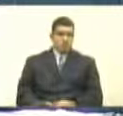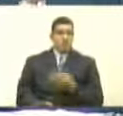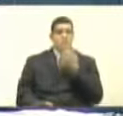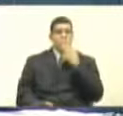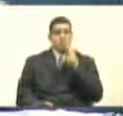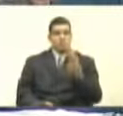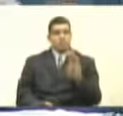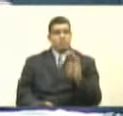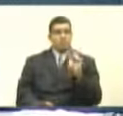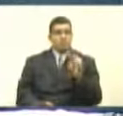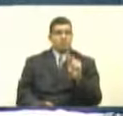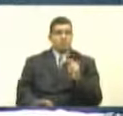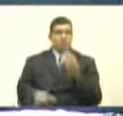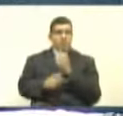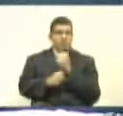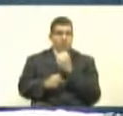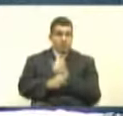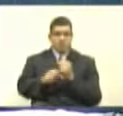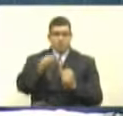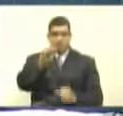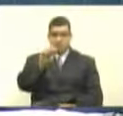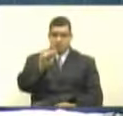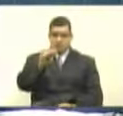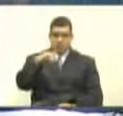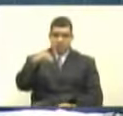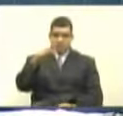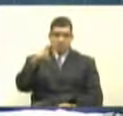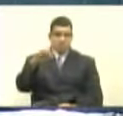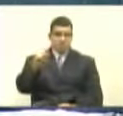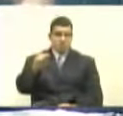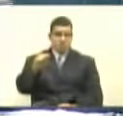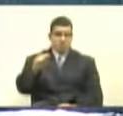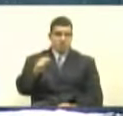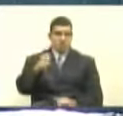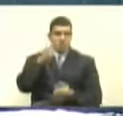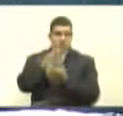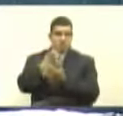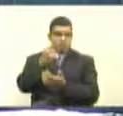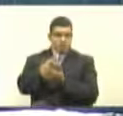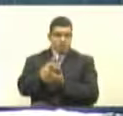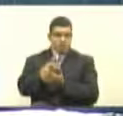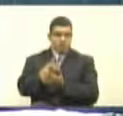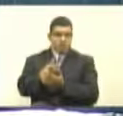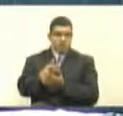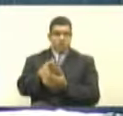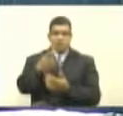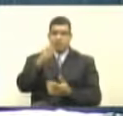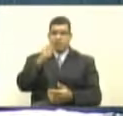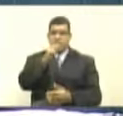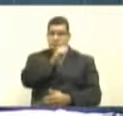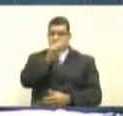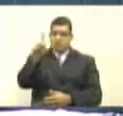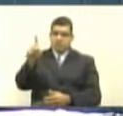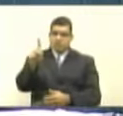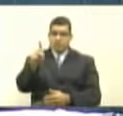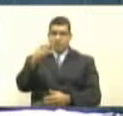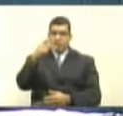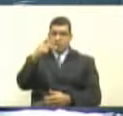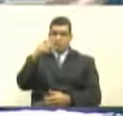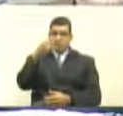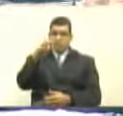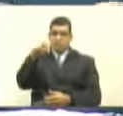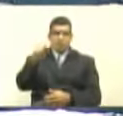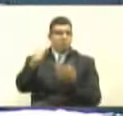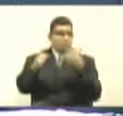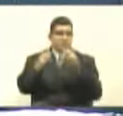compromete inclusive as contas da Amazonprev para pagamento de aposentadorias e pensões. E nós